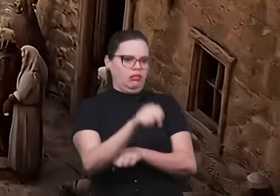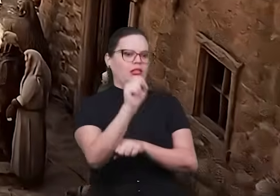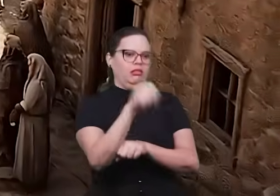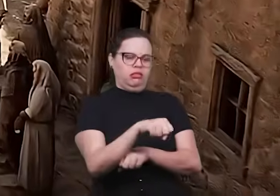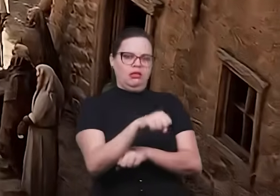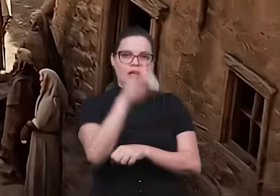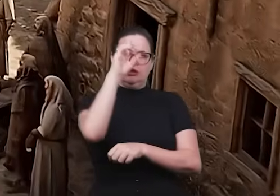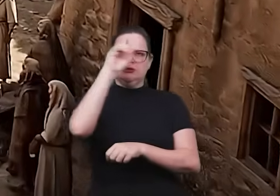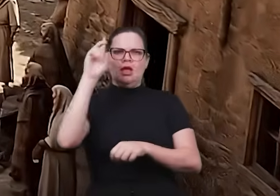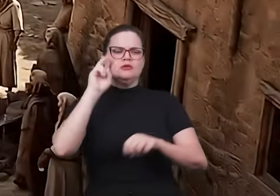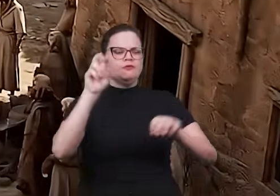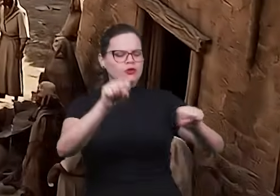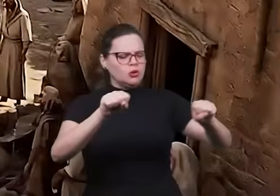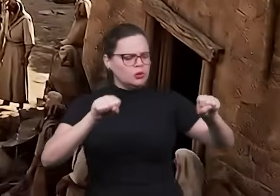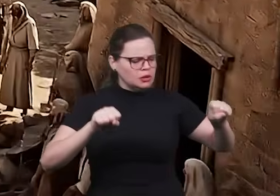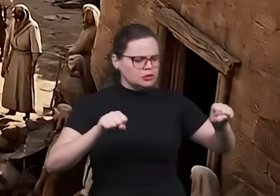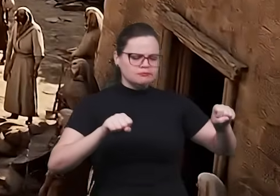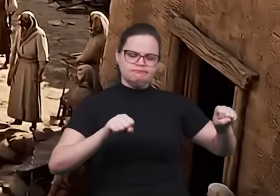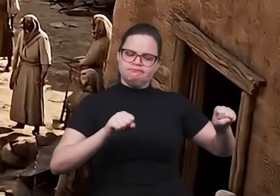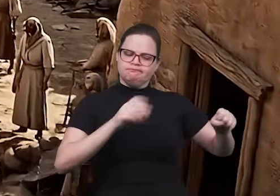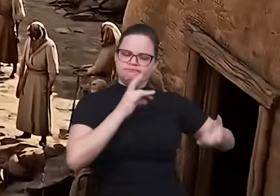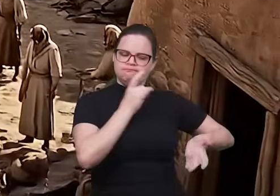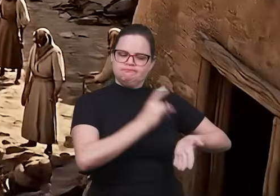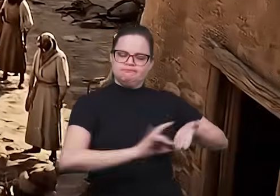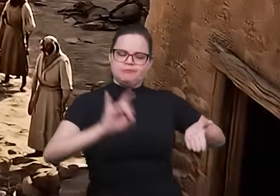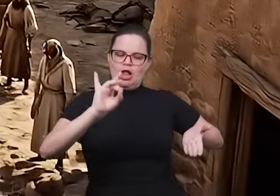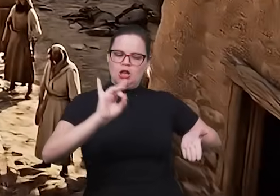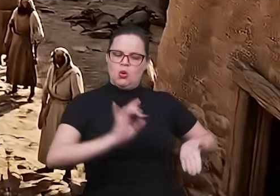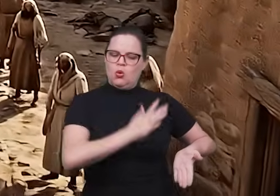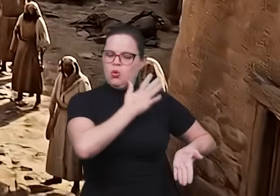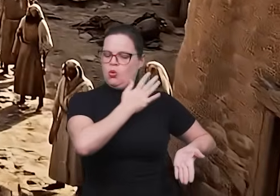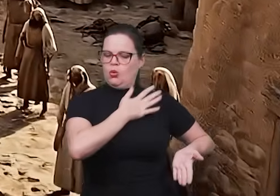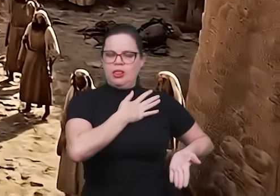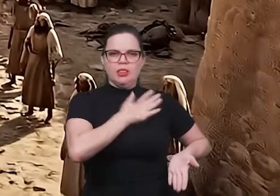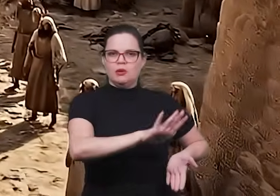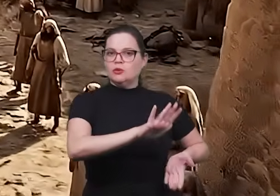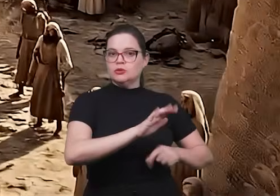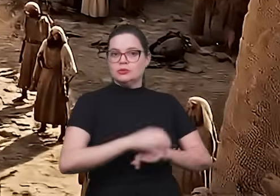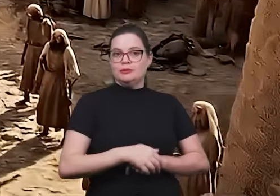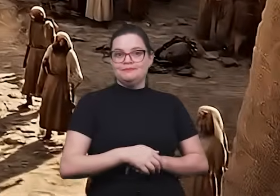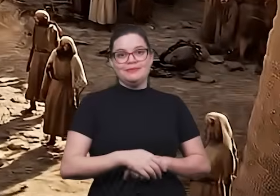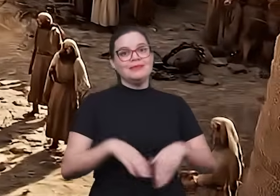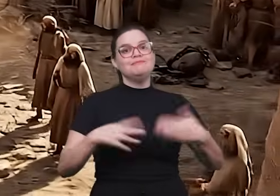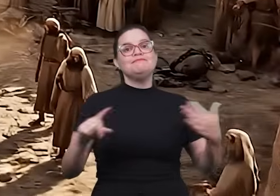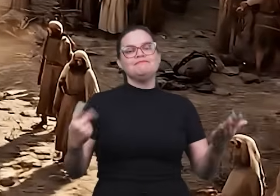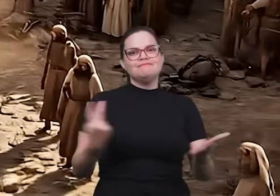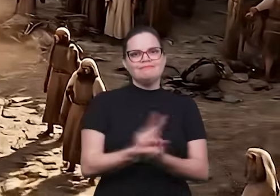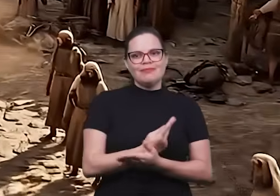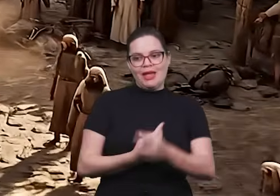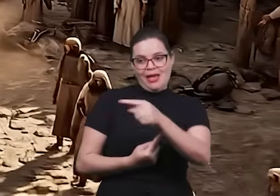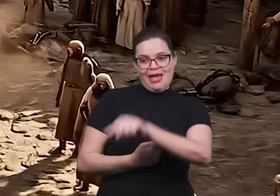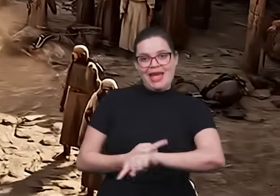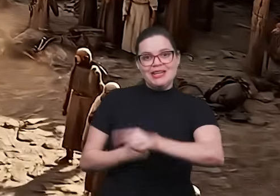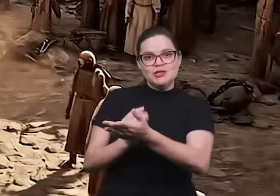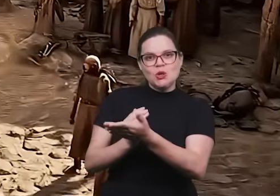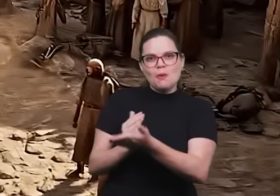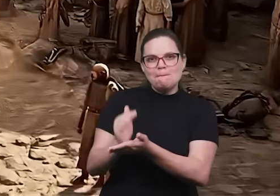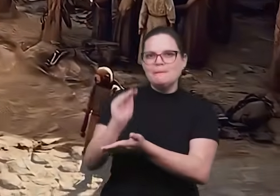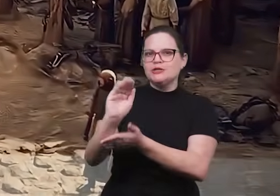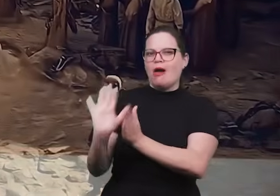eles passaram a invadir as terras ocupadas por Israel e a escravizar os israelitas e também